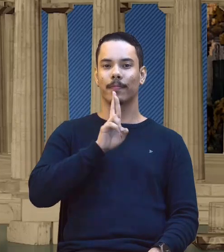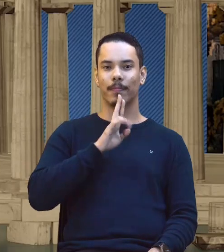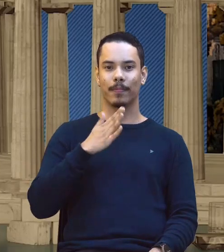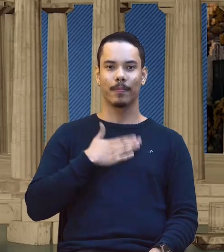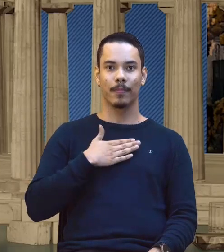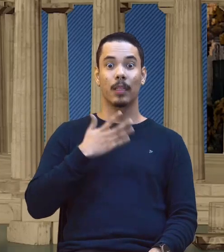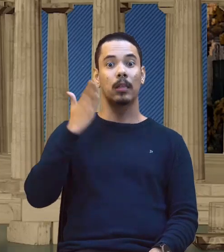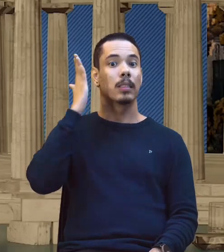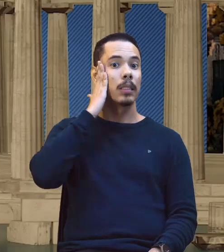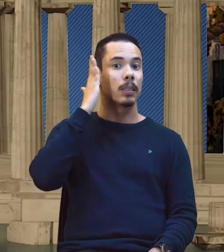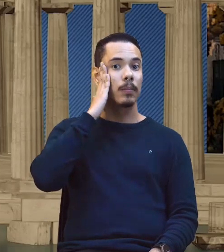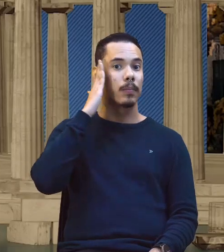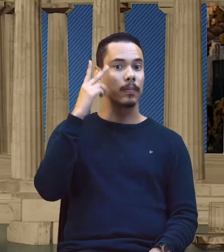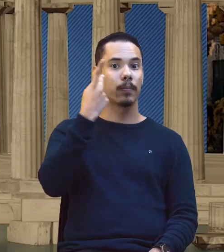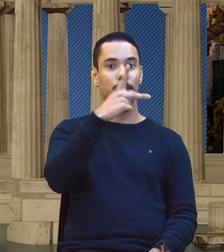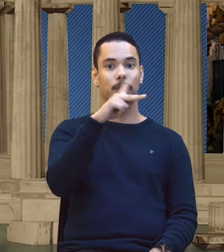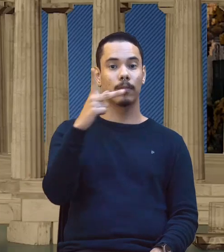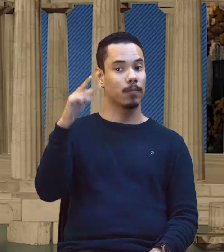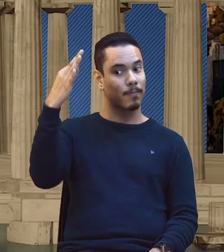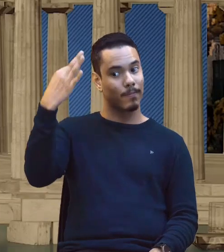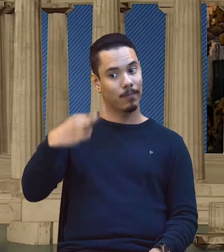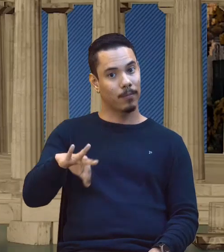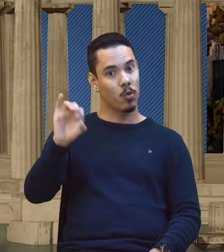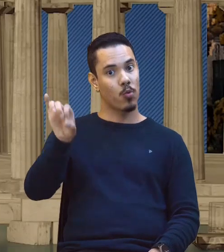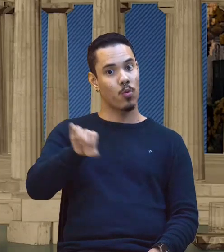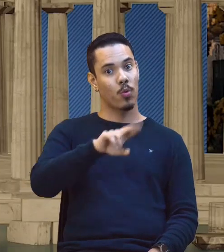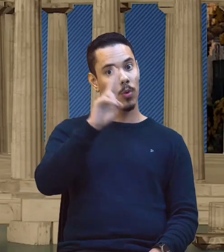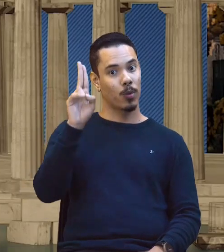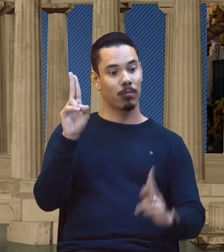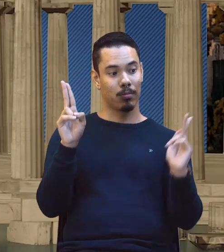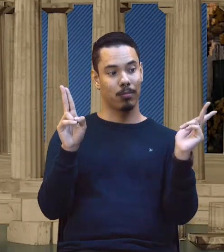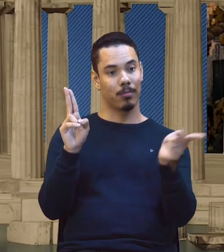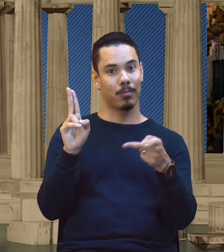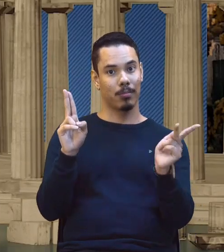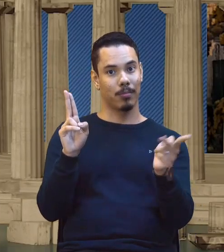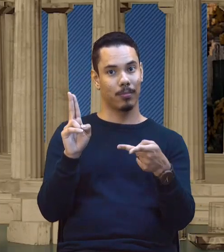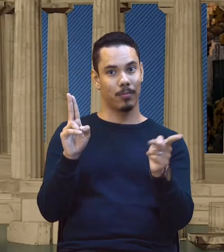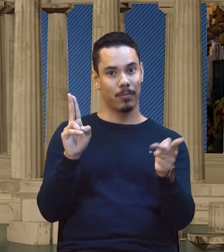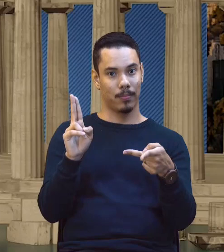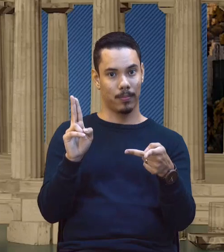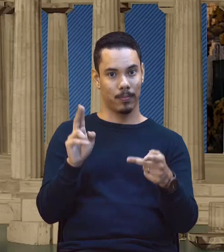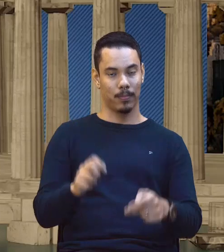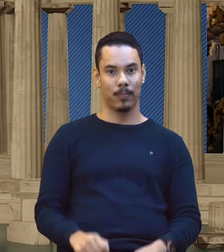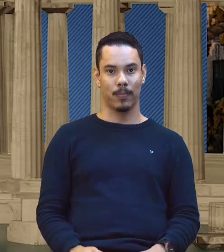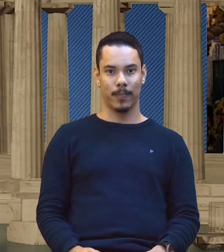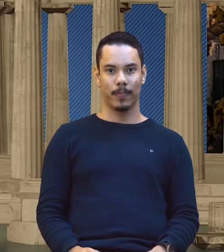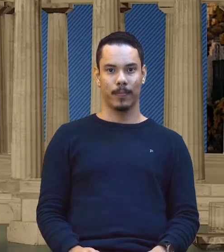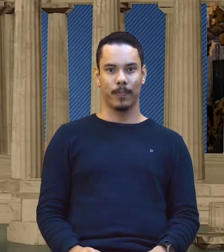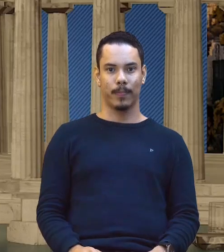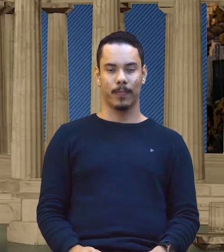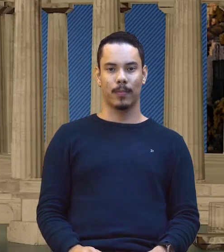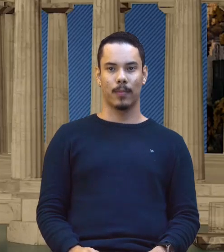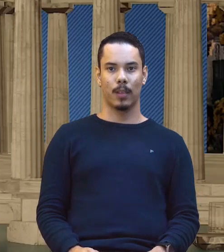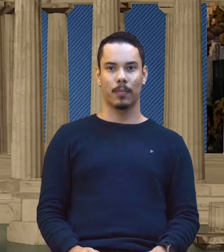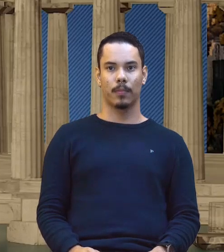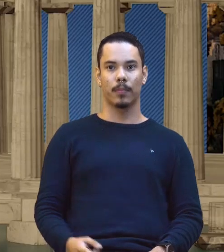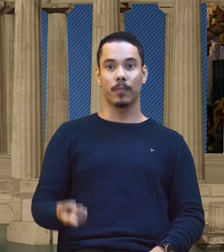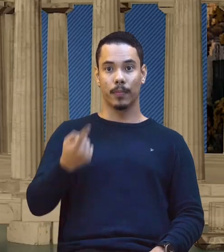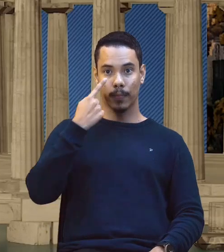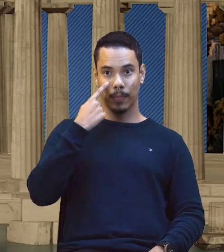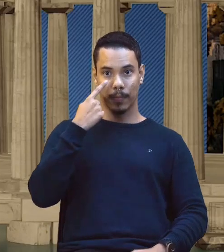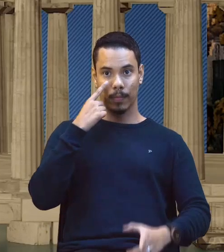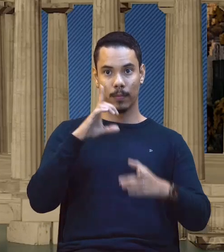quero saber se vocês estão acertando. Pessoal, olha só. Democracia